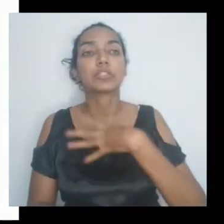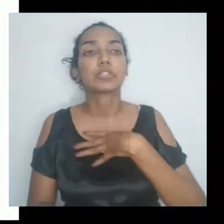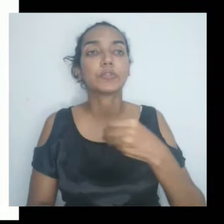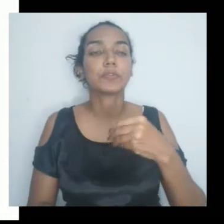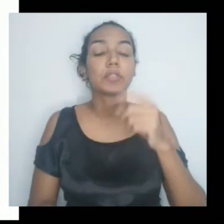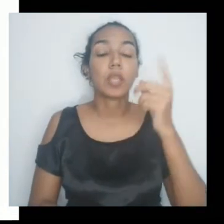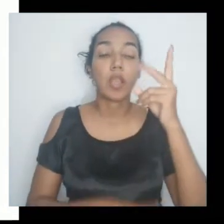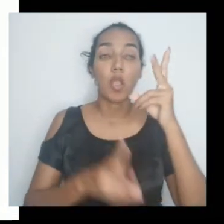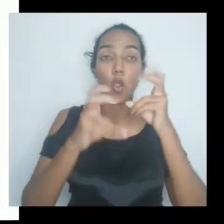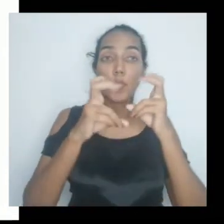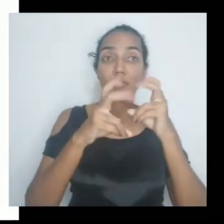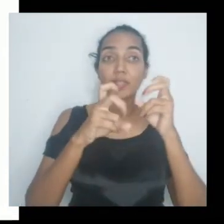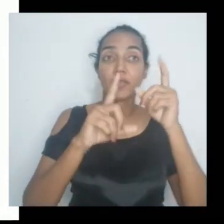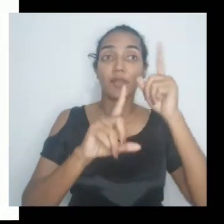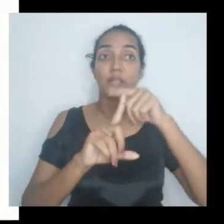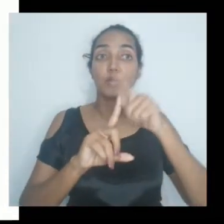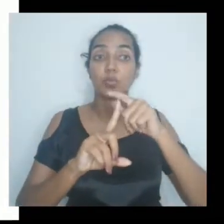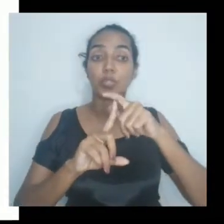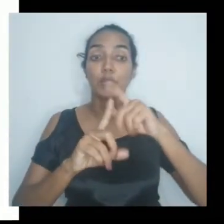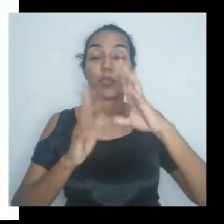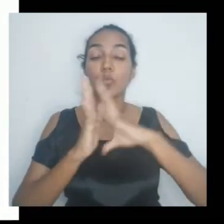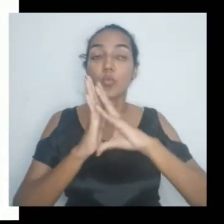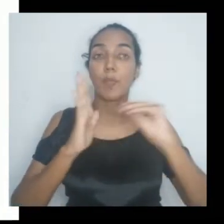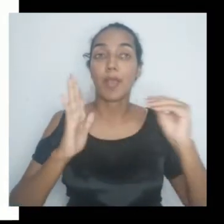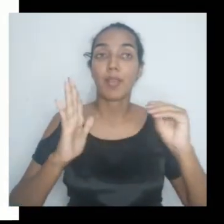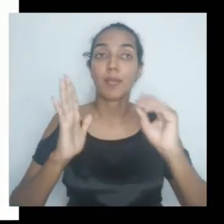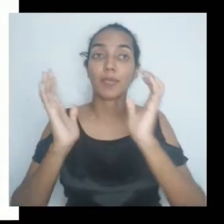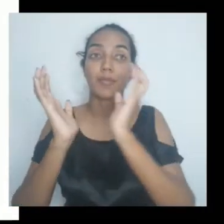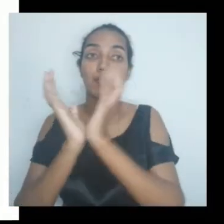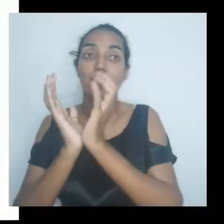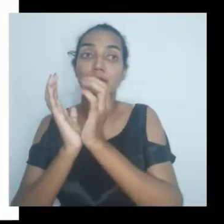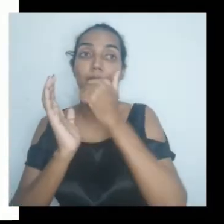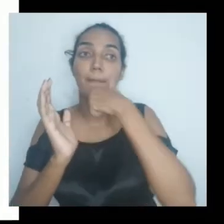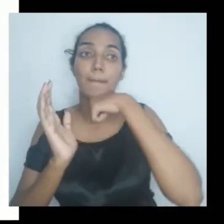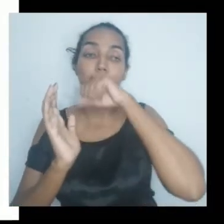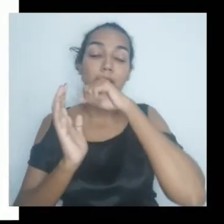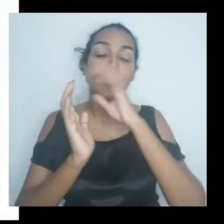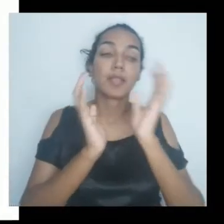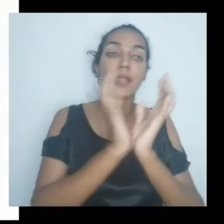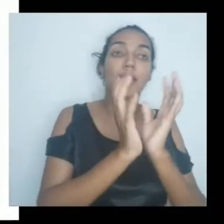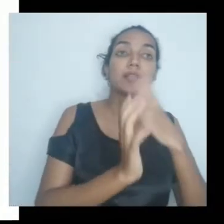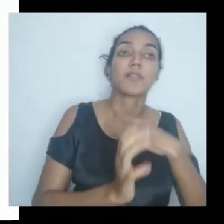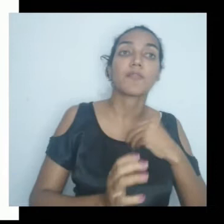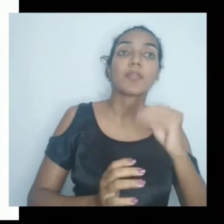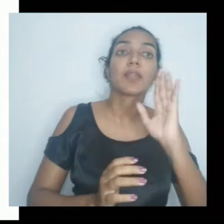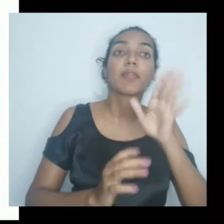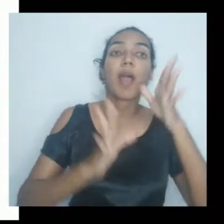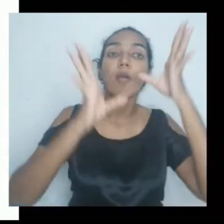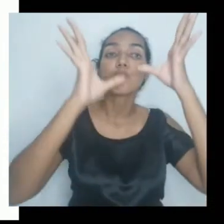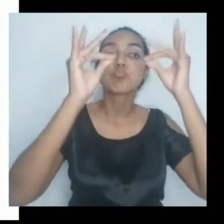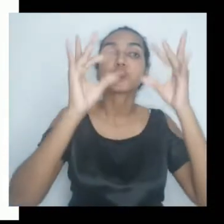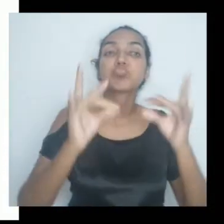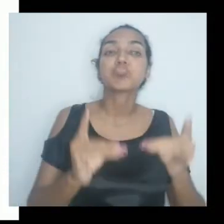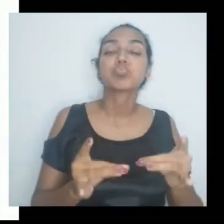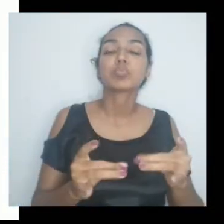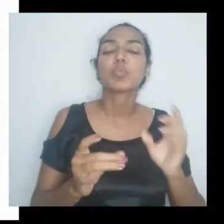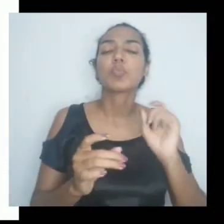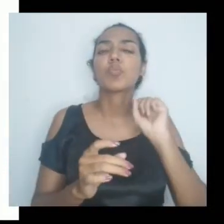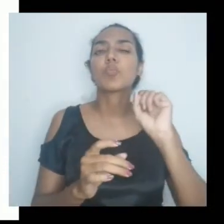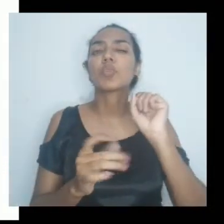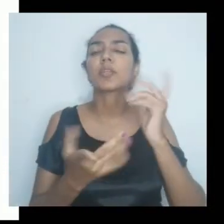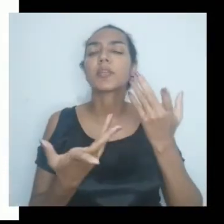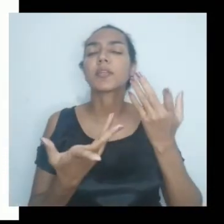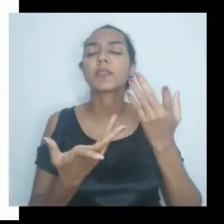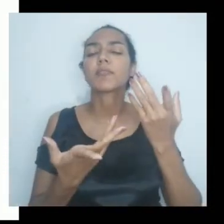e classe filha está bem especificado. Qual o detalhe? O uso de castes